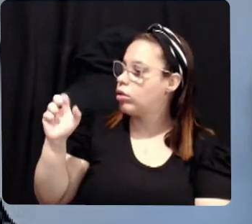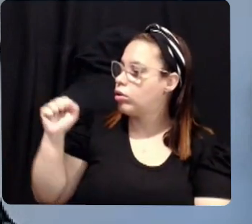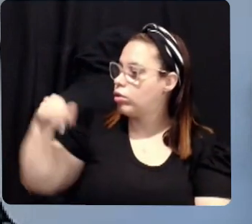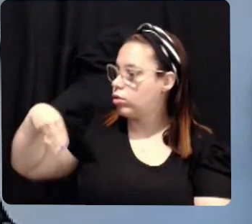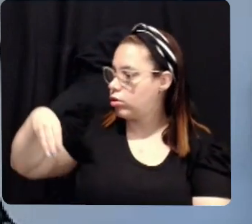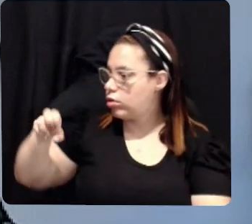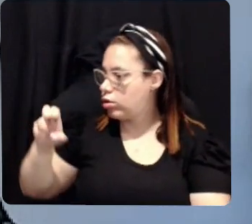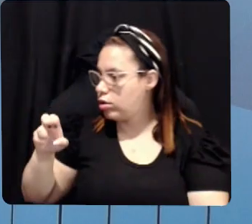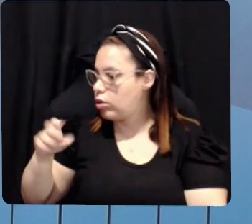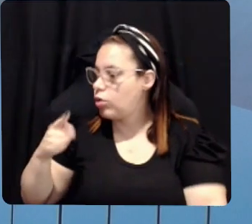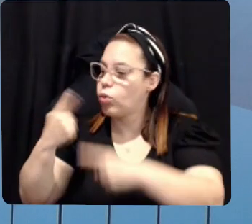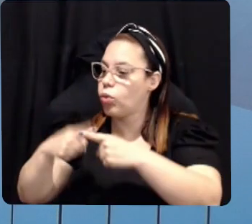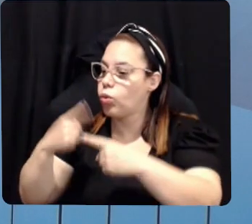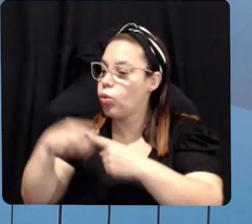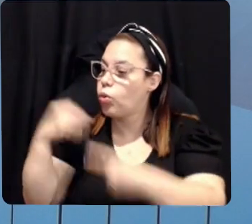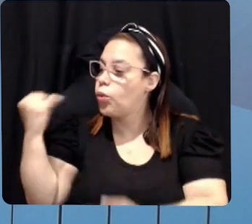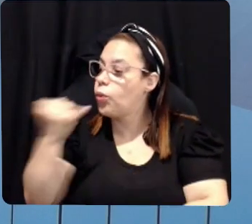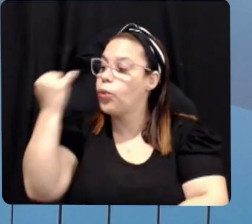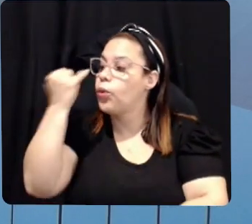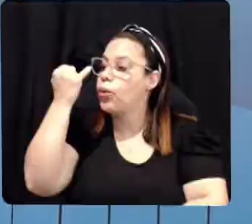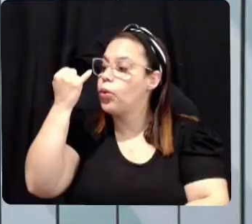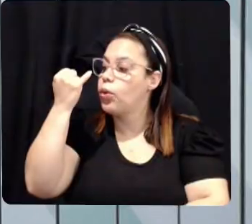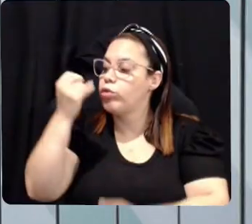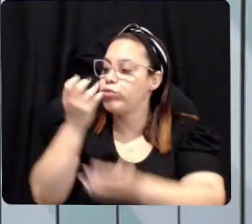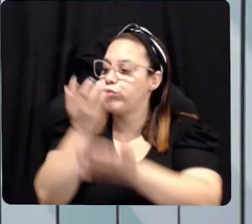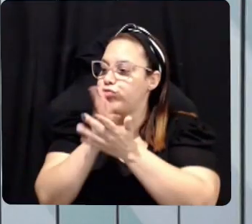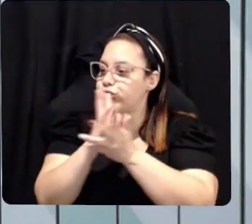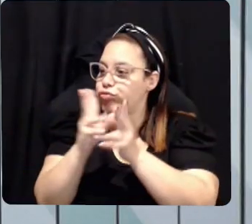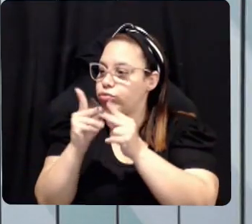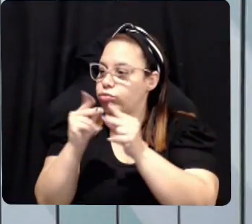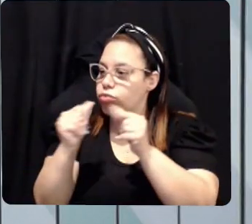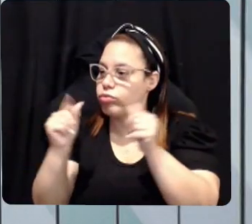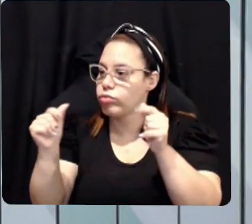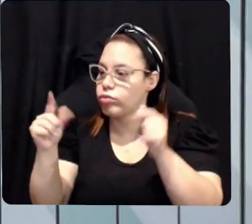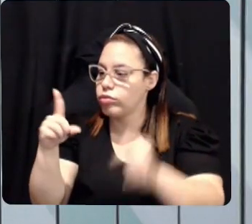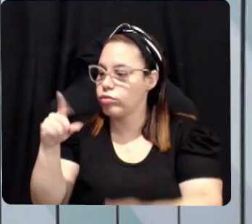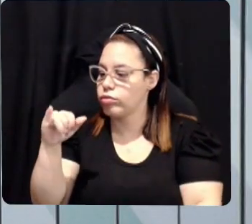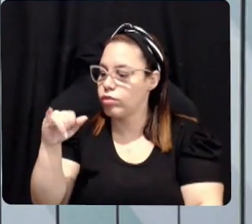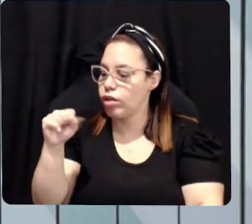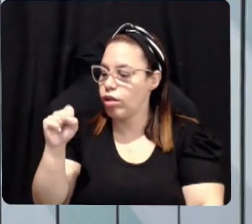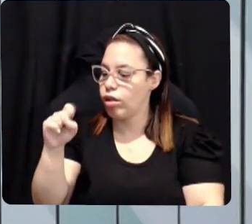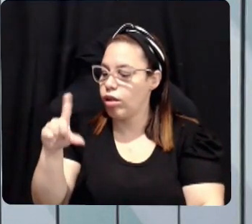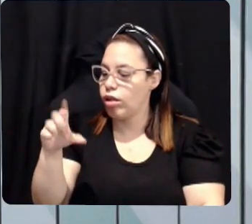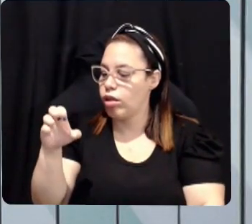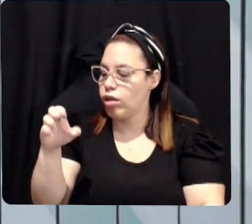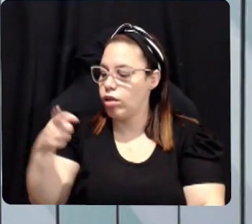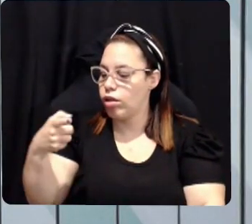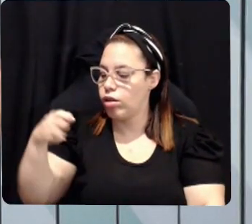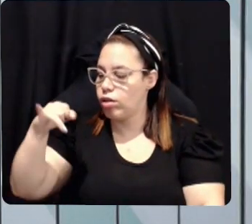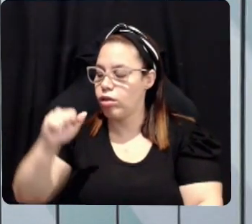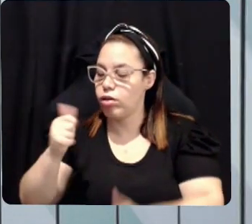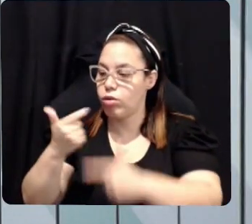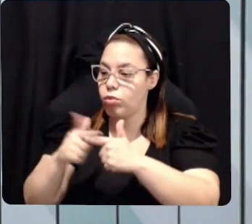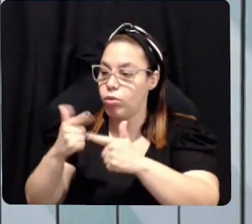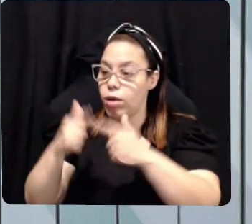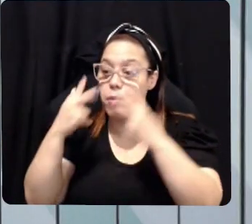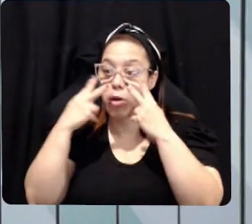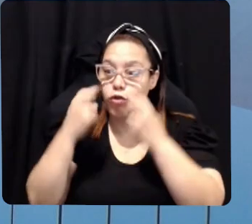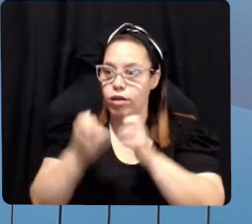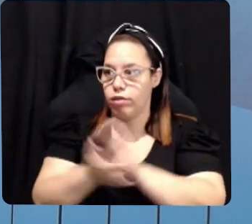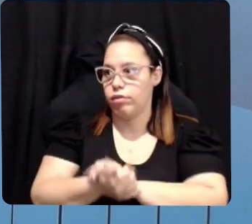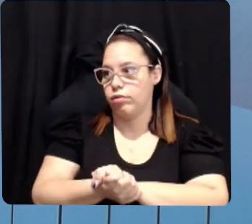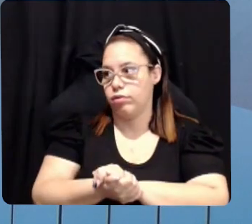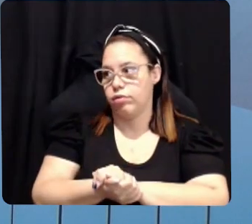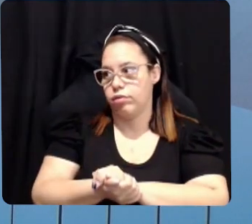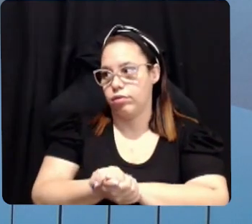Solene, eu queria que você falasse um pouquinho por que é importante desmistificar a relação entre dislexia e problemas